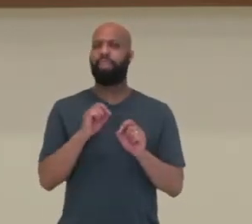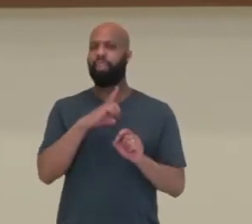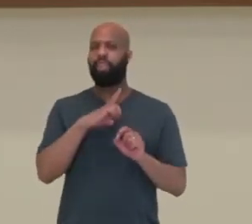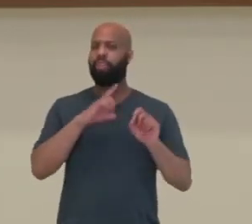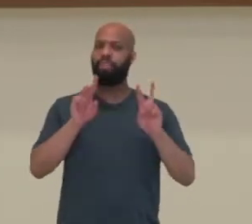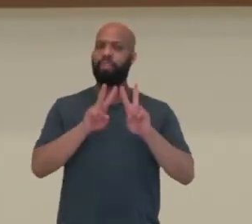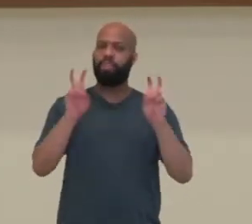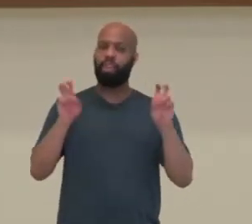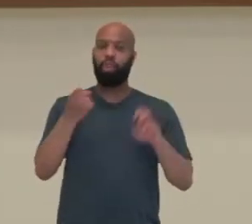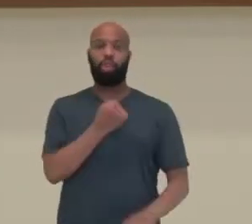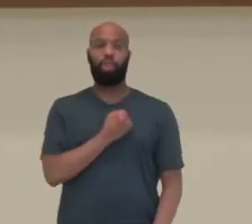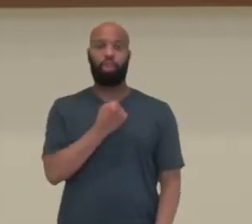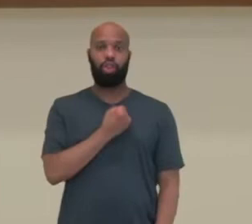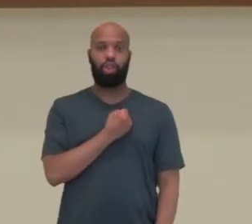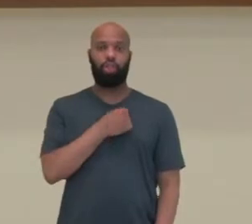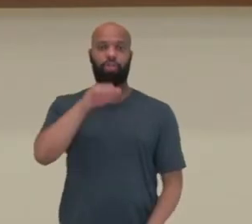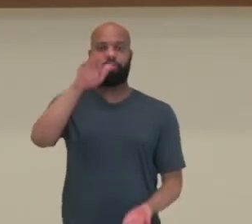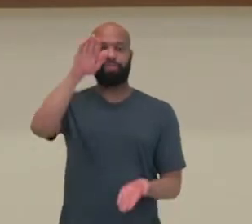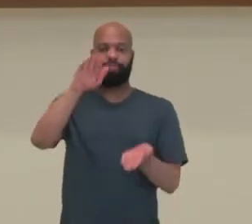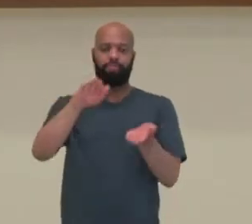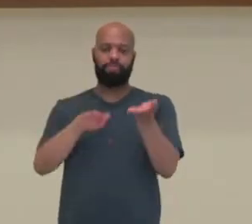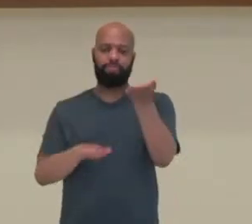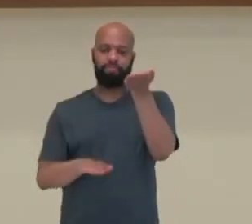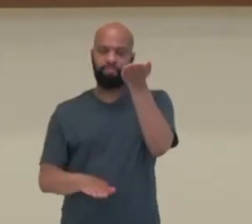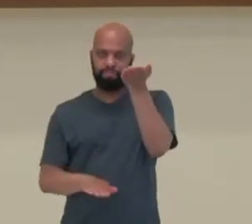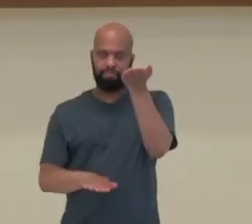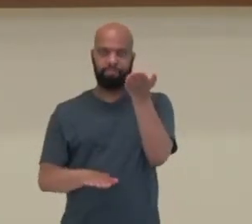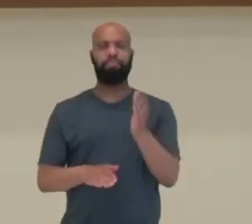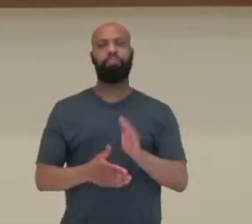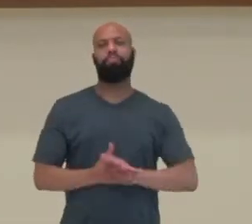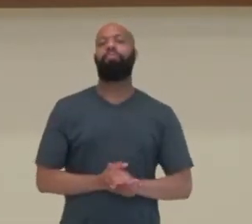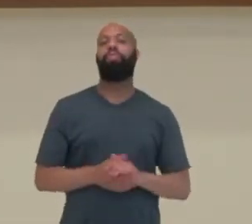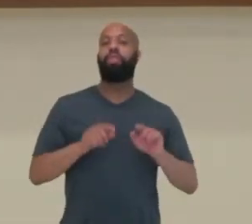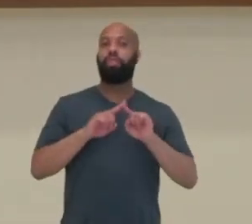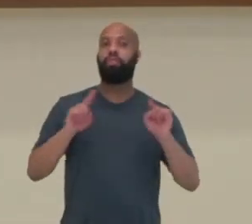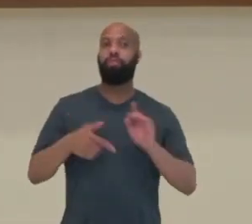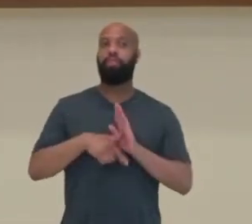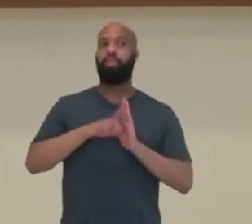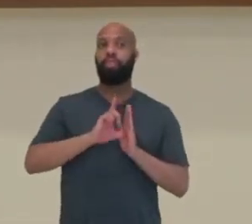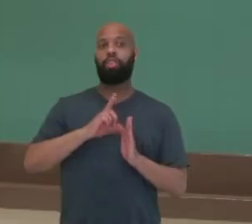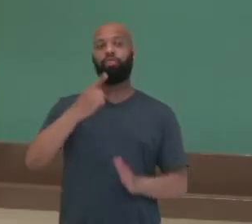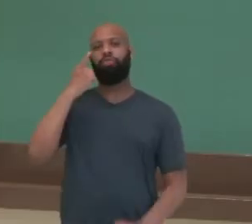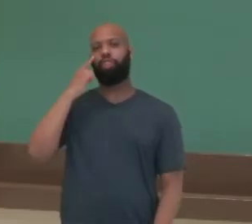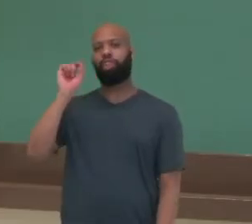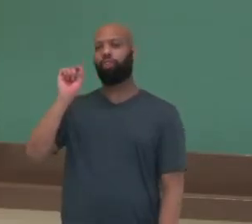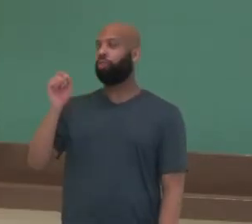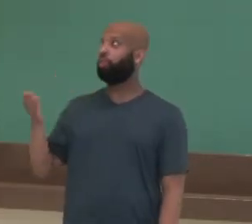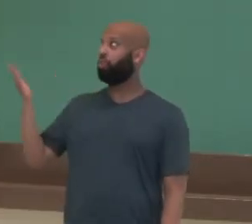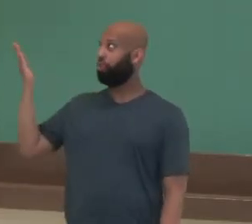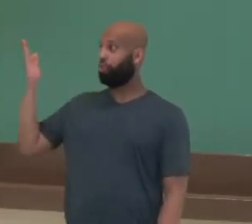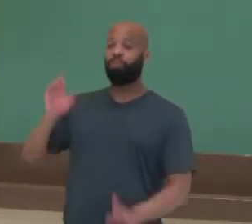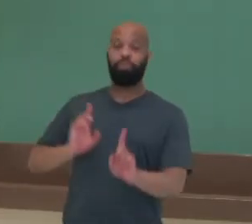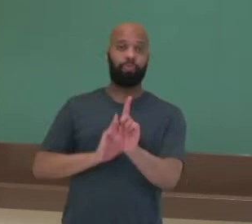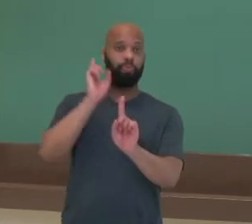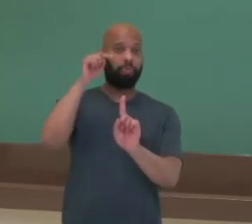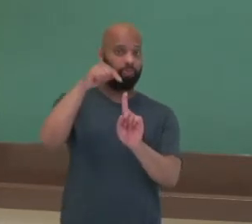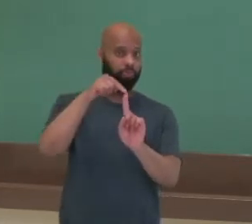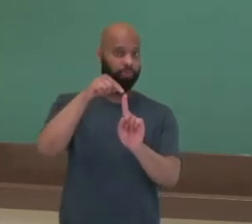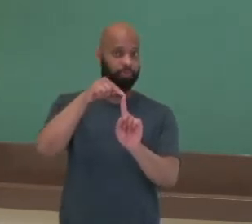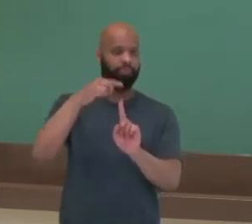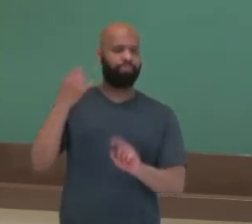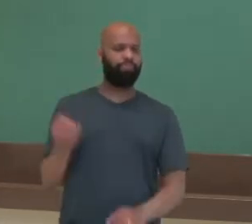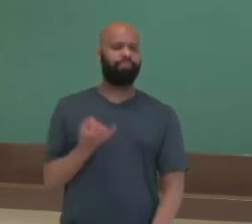números inversamente proporcionais. Mas antes é necessário lembrarmos